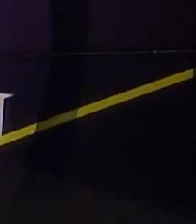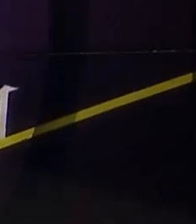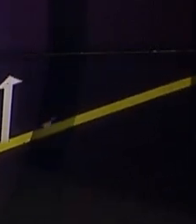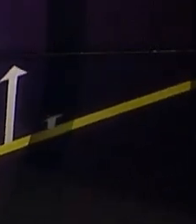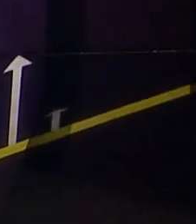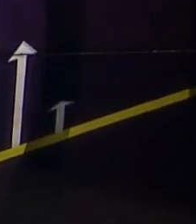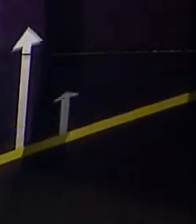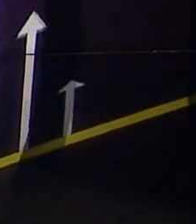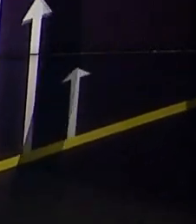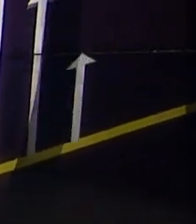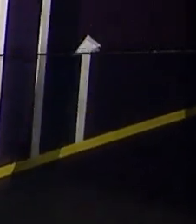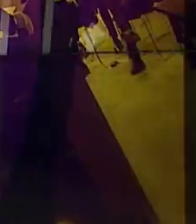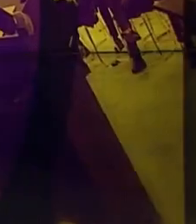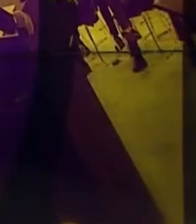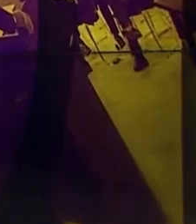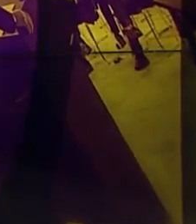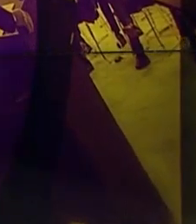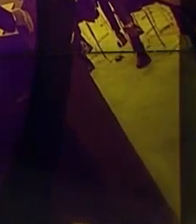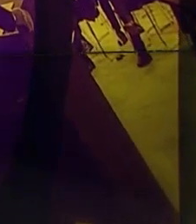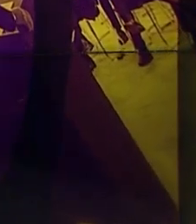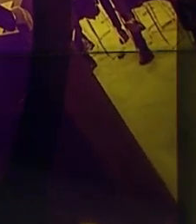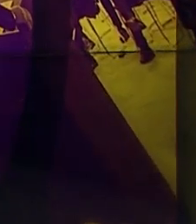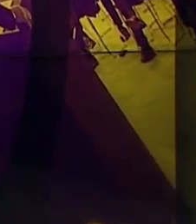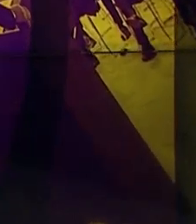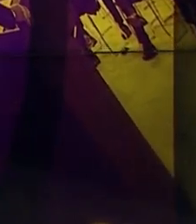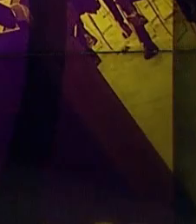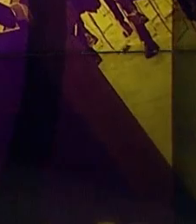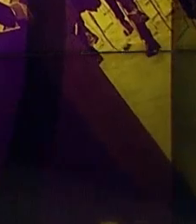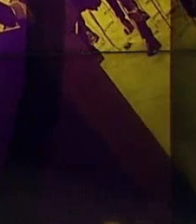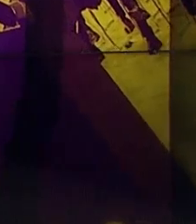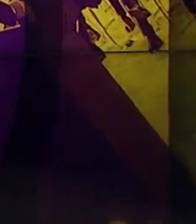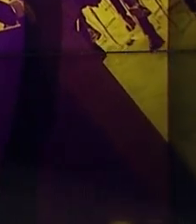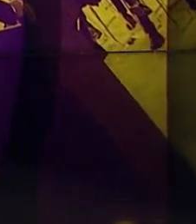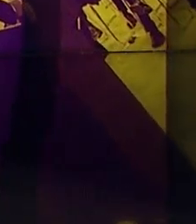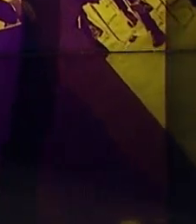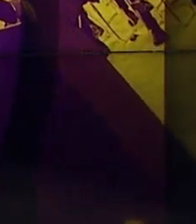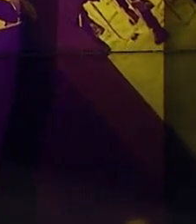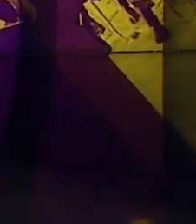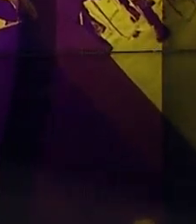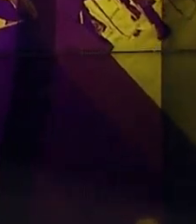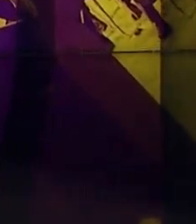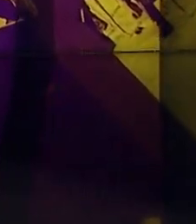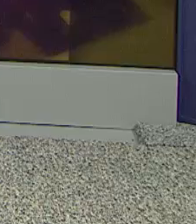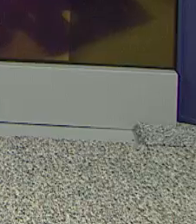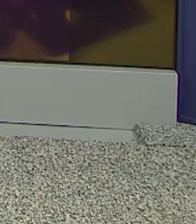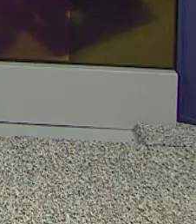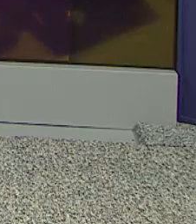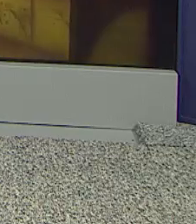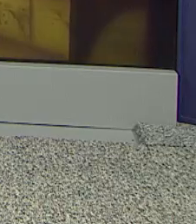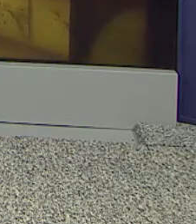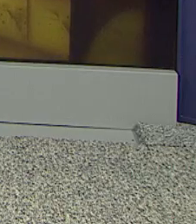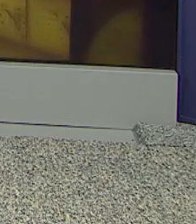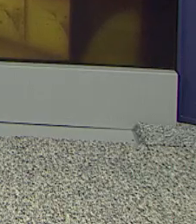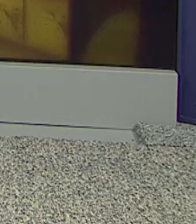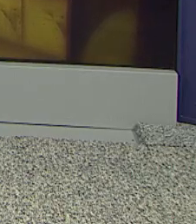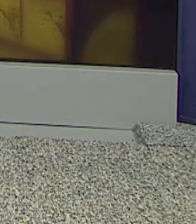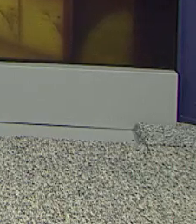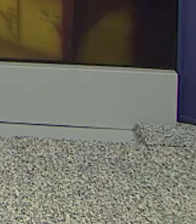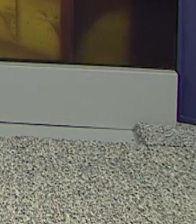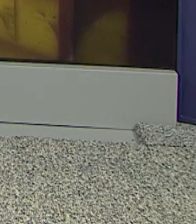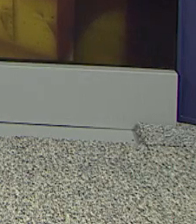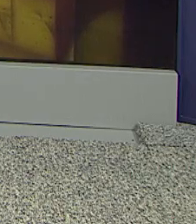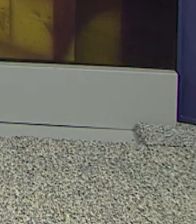o bom relacionamento com os dirigentes da entidade que representa o setor industrial nós